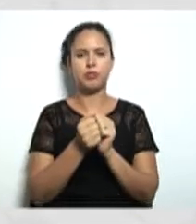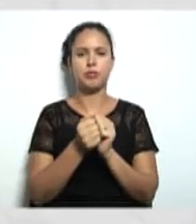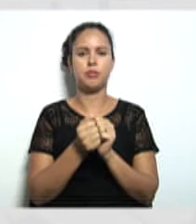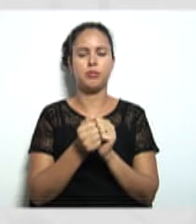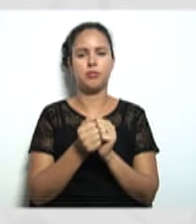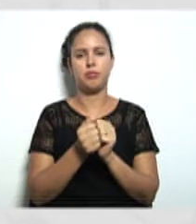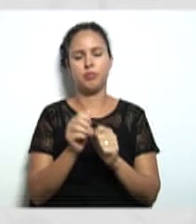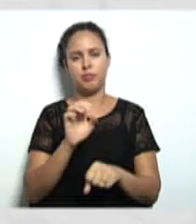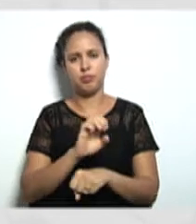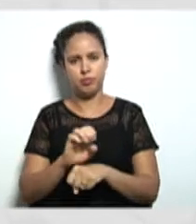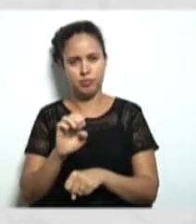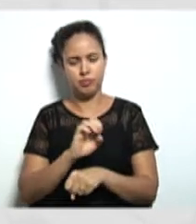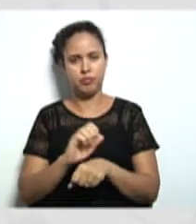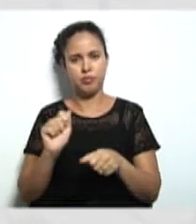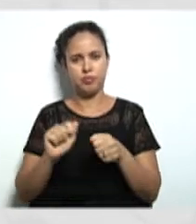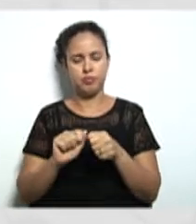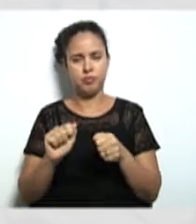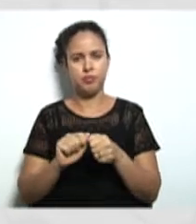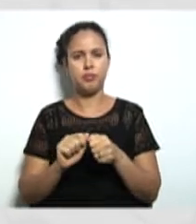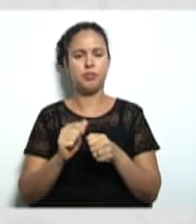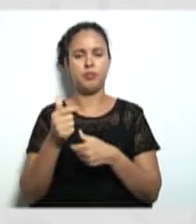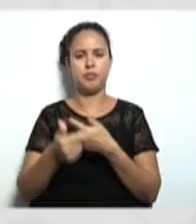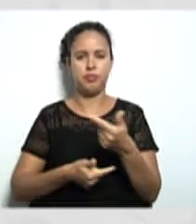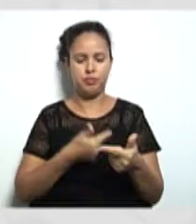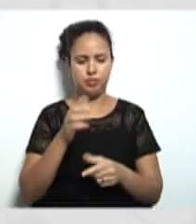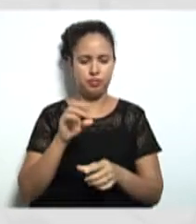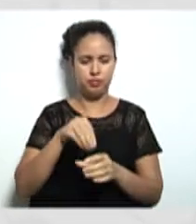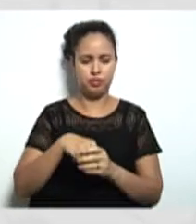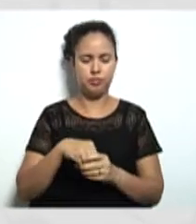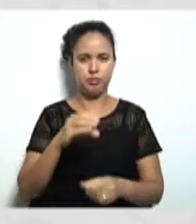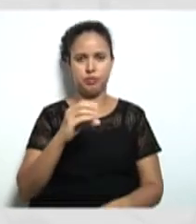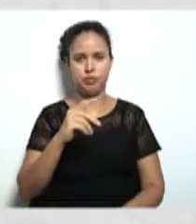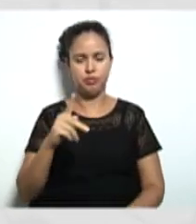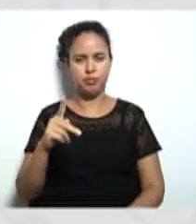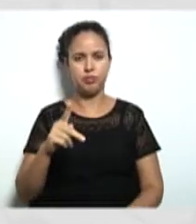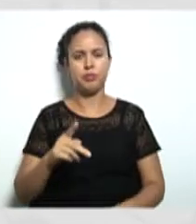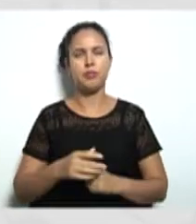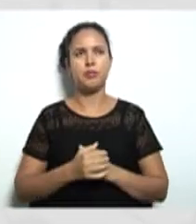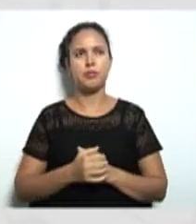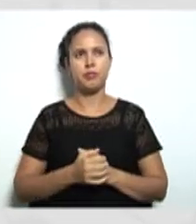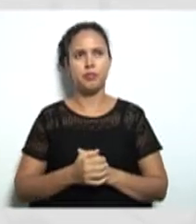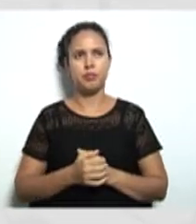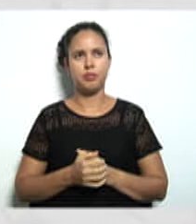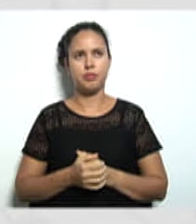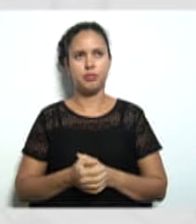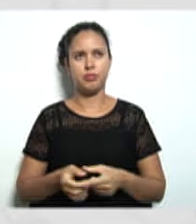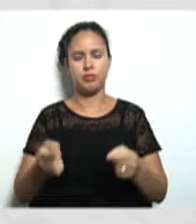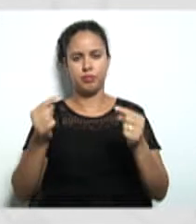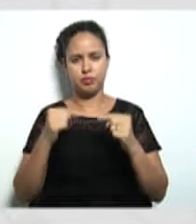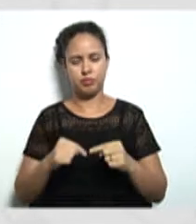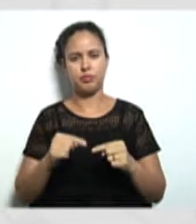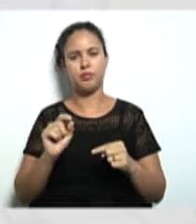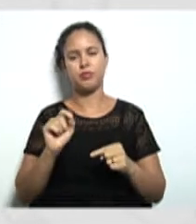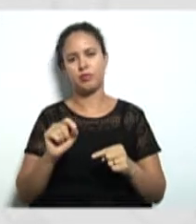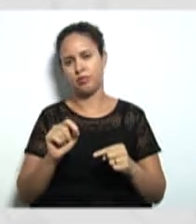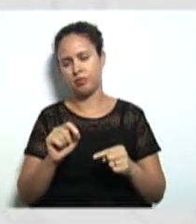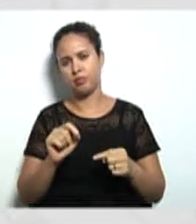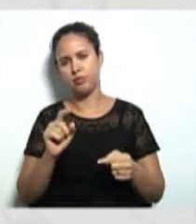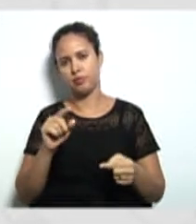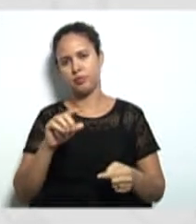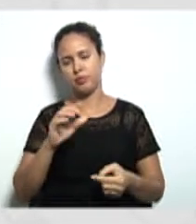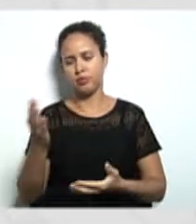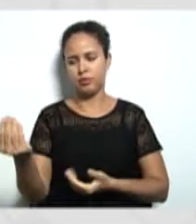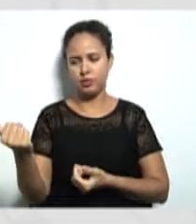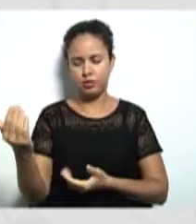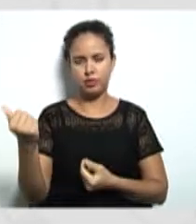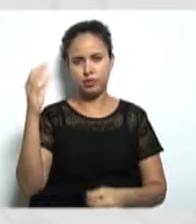lá, fazendo as atividades que essa cooperativa realiza. Tem os programas de aprendizagem, como o Jovem Aprendiz. Algumas